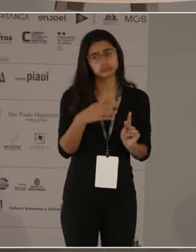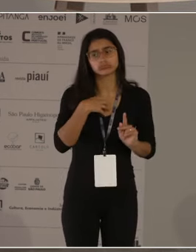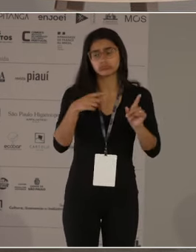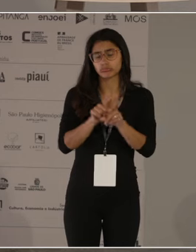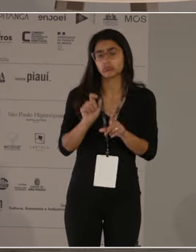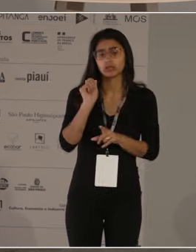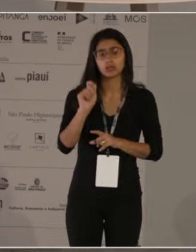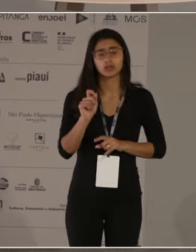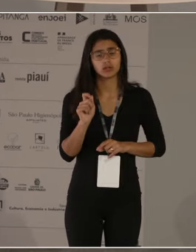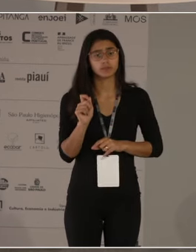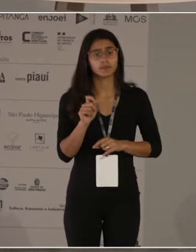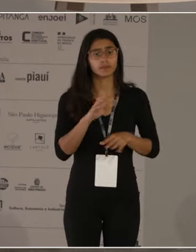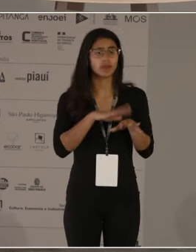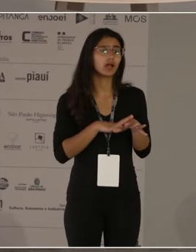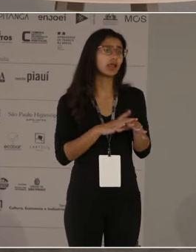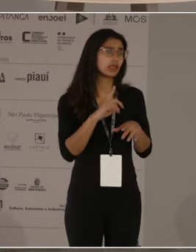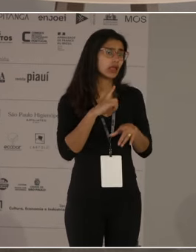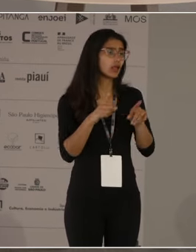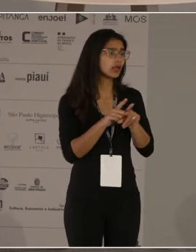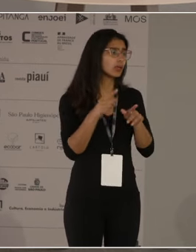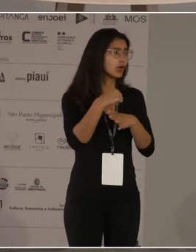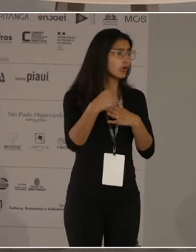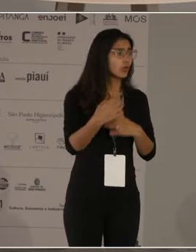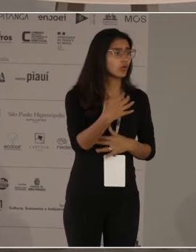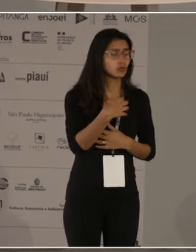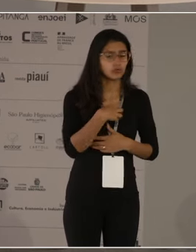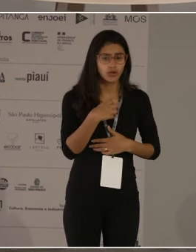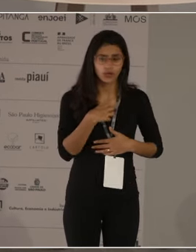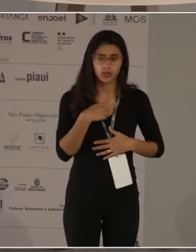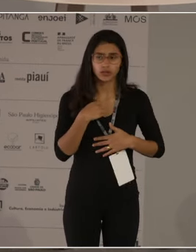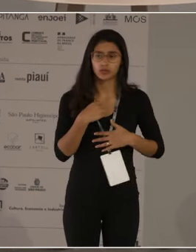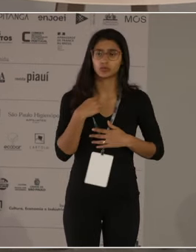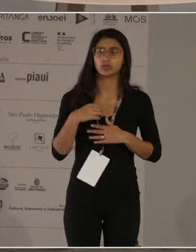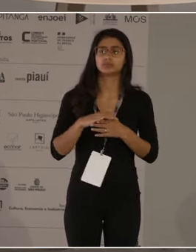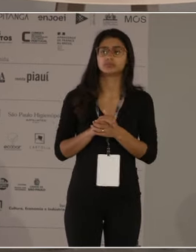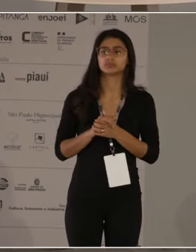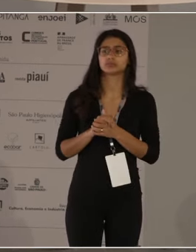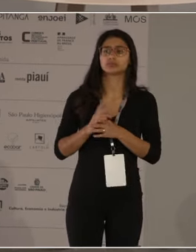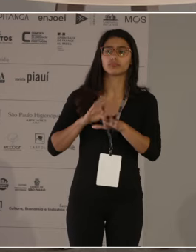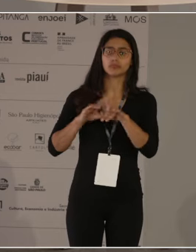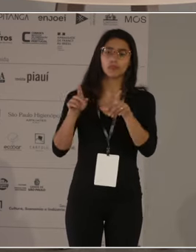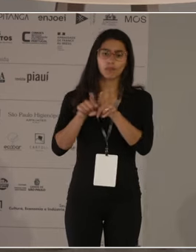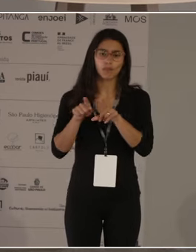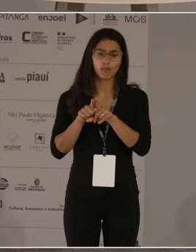que... Porque existe também, de certa maneira, uma imprensa